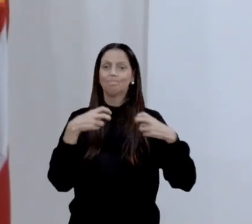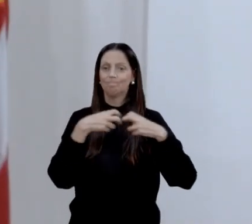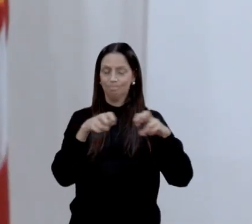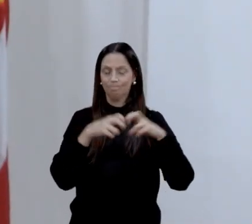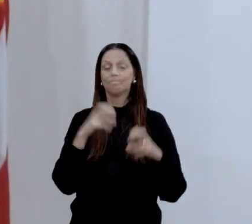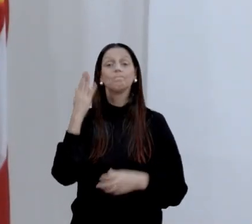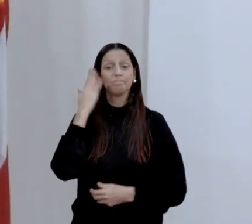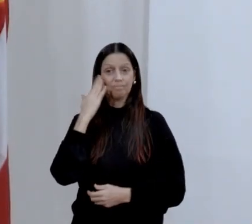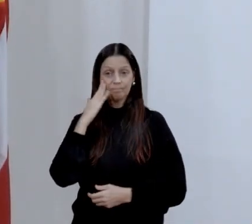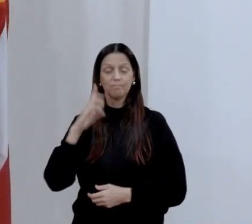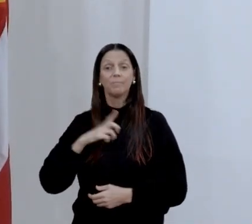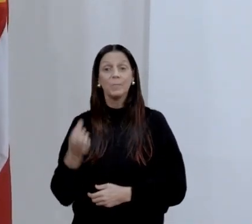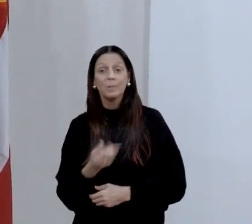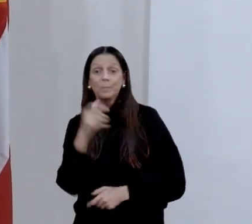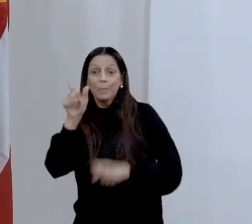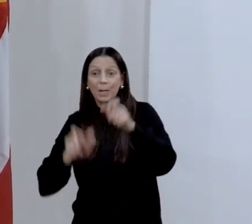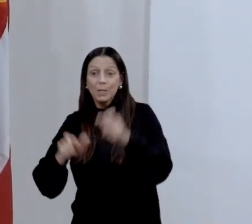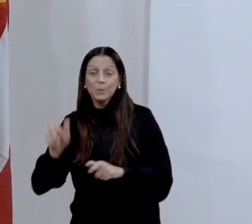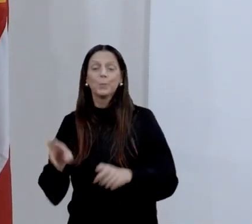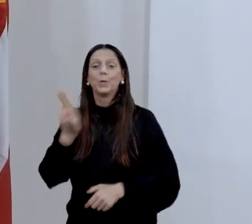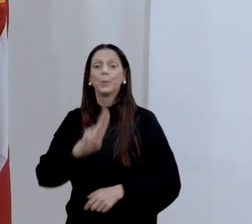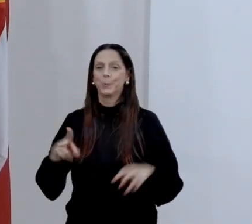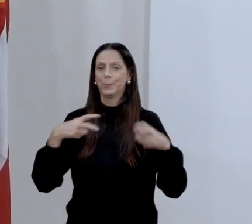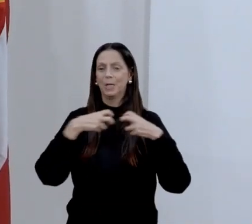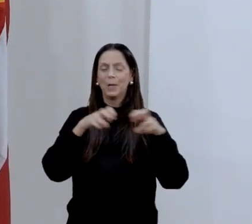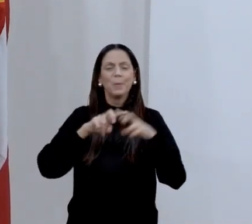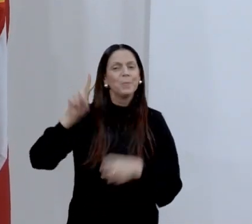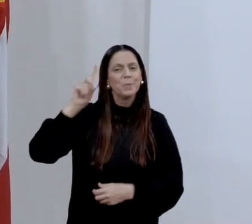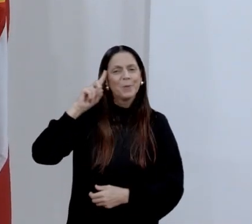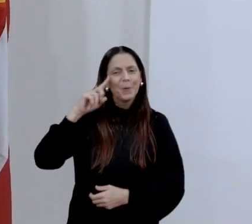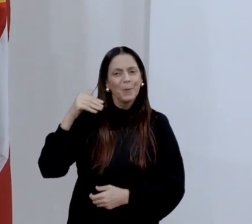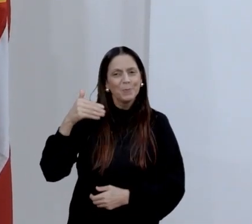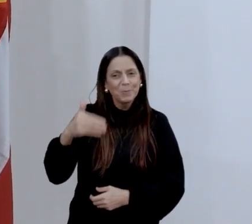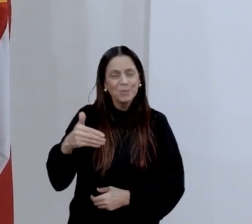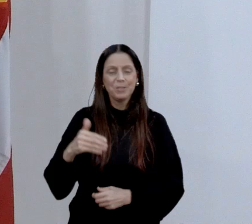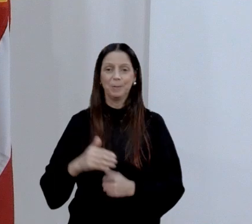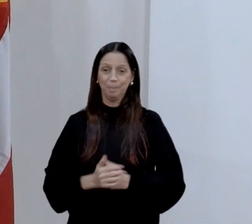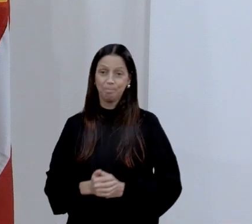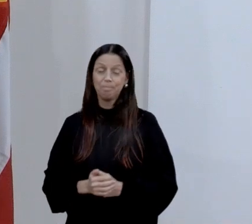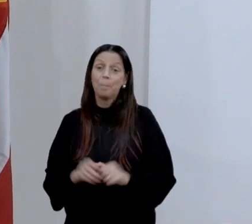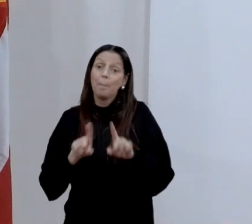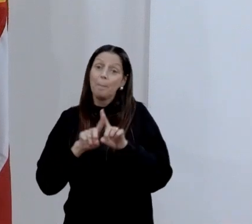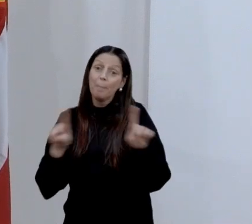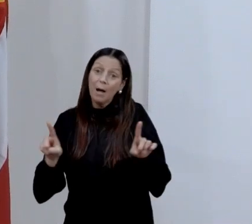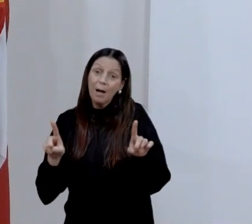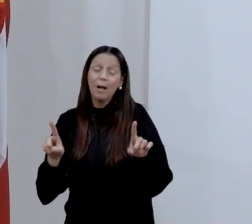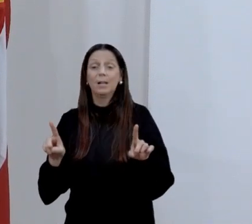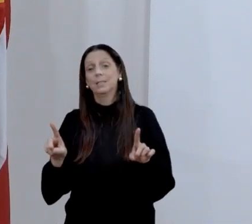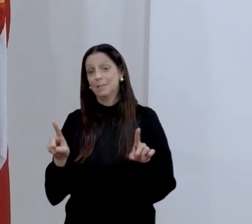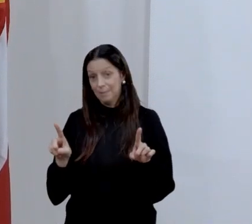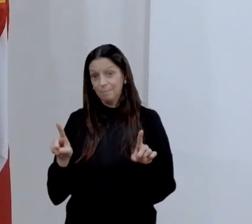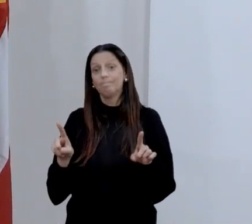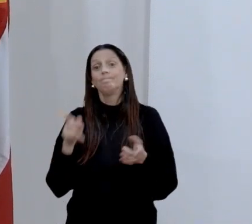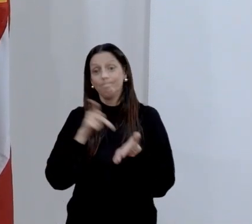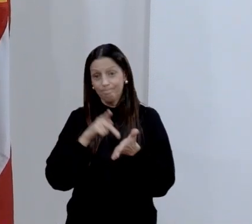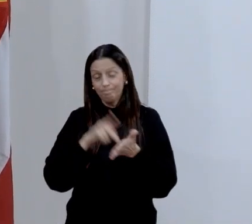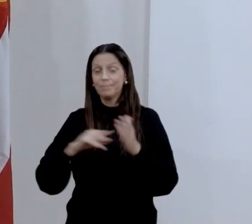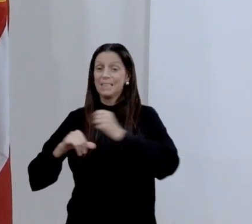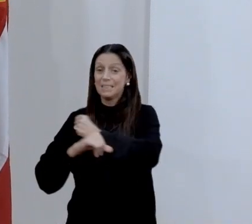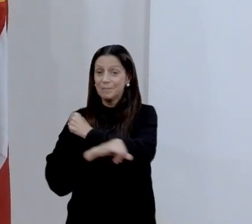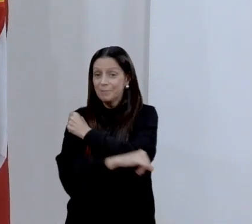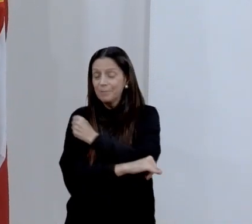significativa da população que utiliza os nossos ônibus diariamente e não recebe intervenções de infraestrutura